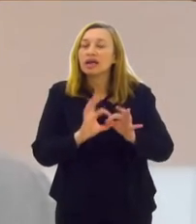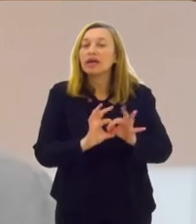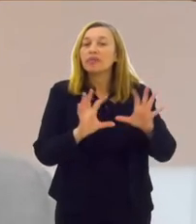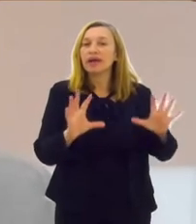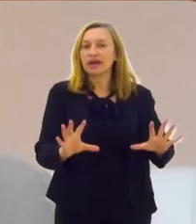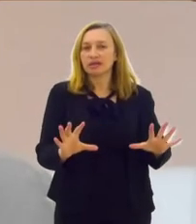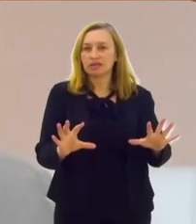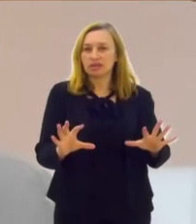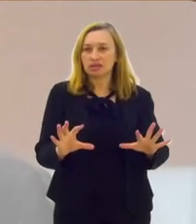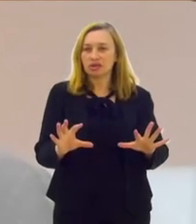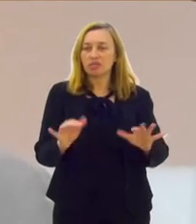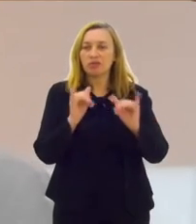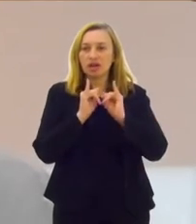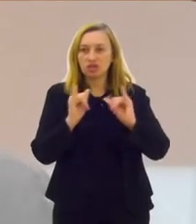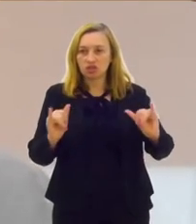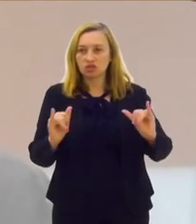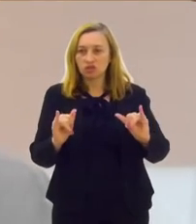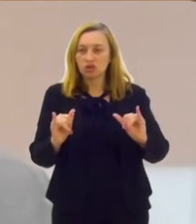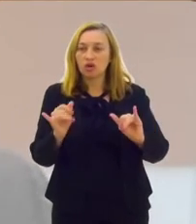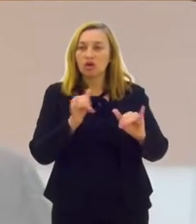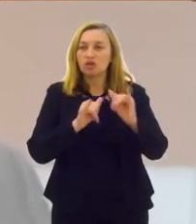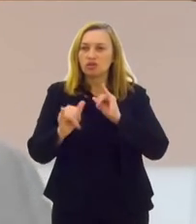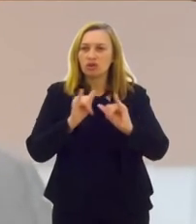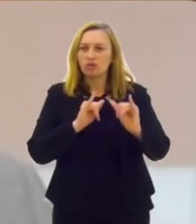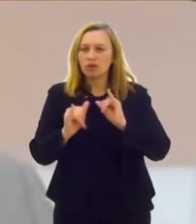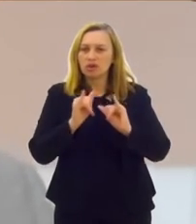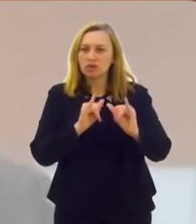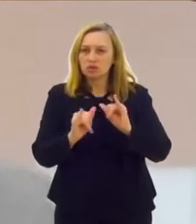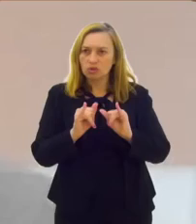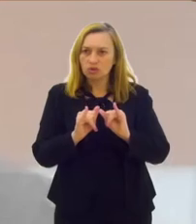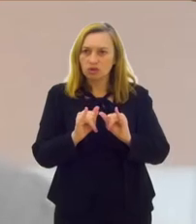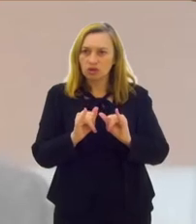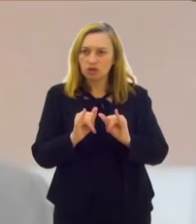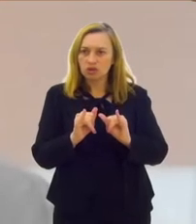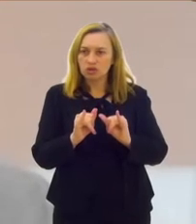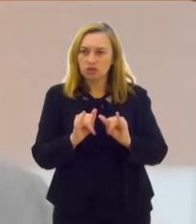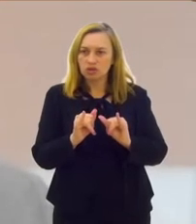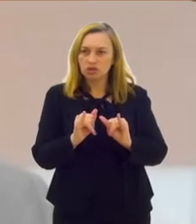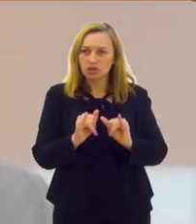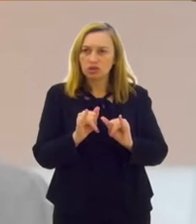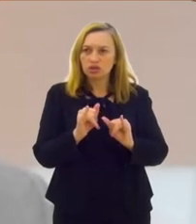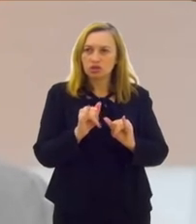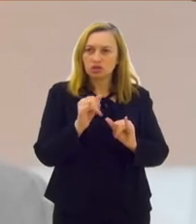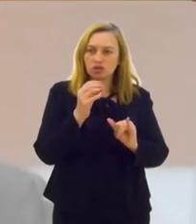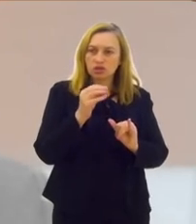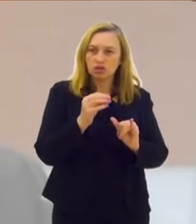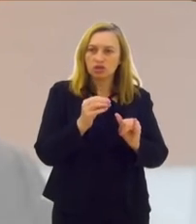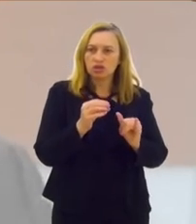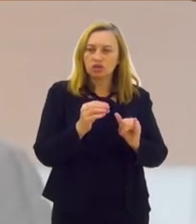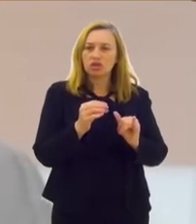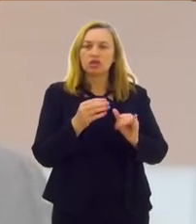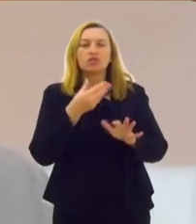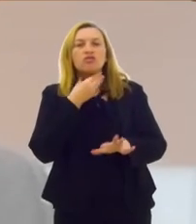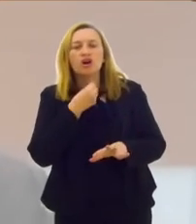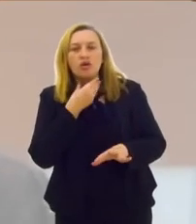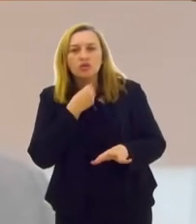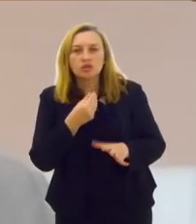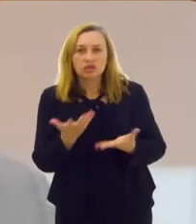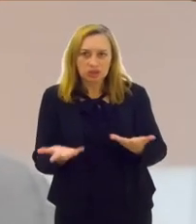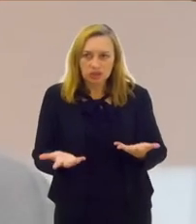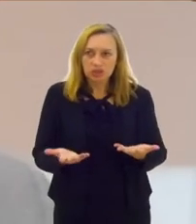branca para a divulgação de informações depreciativas sobre candidatos,